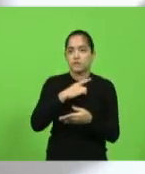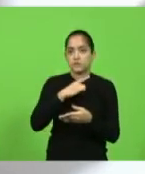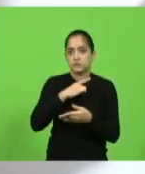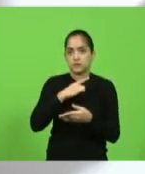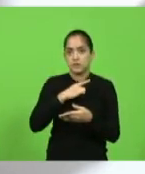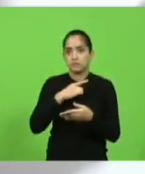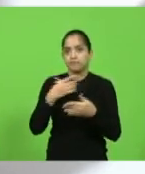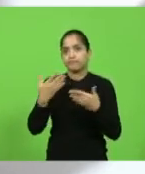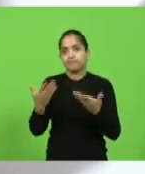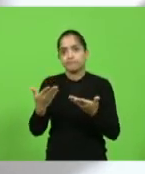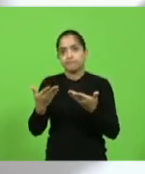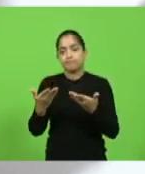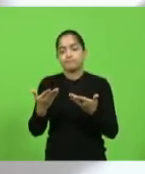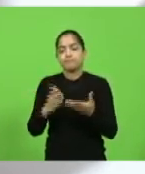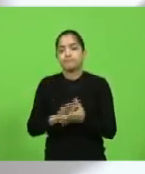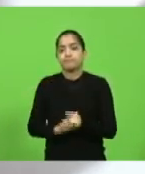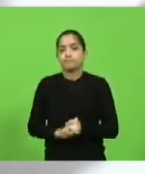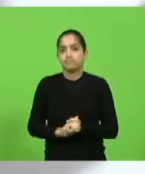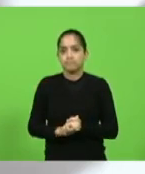de definitividade.